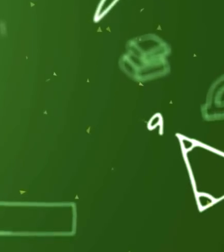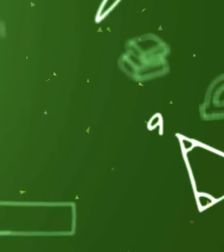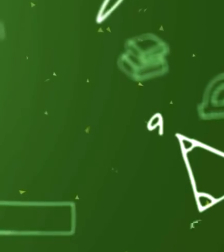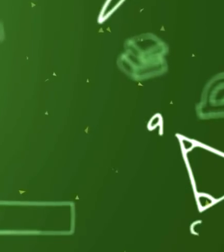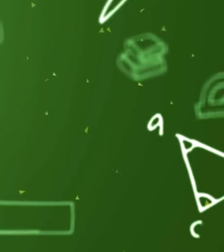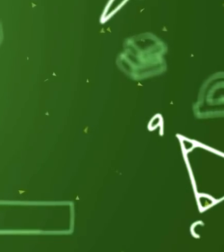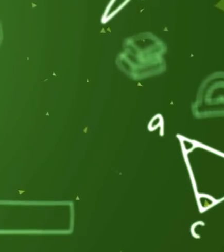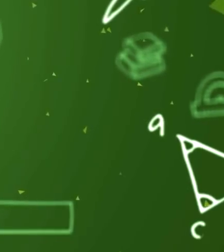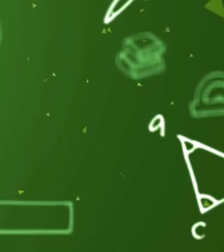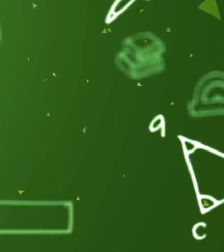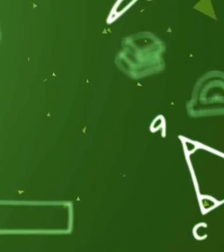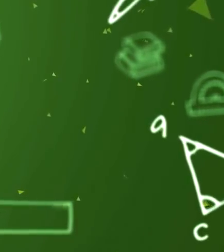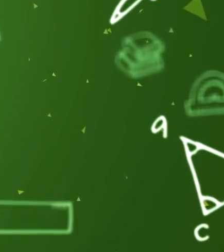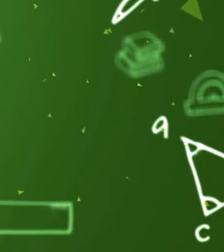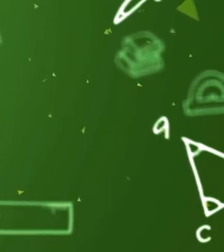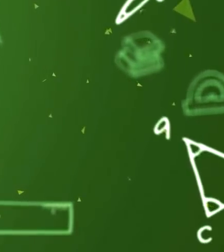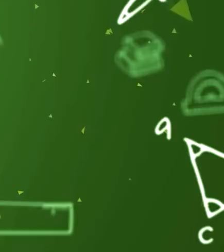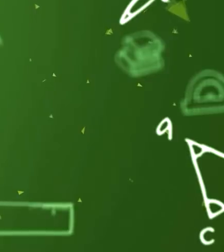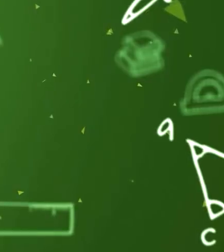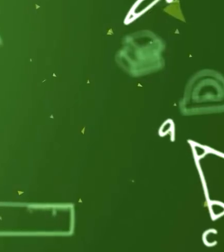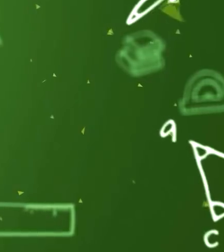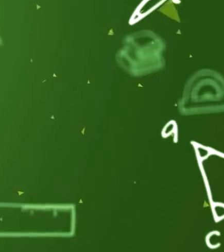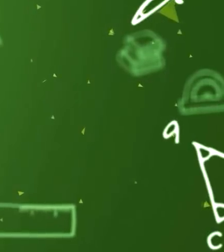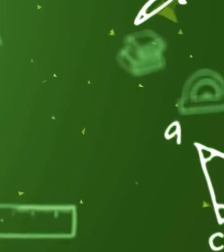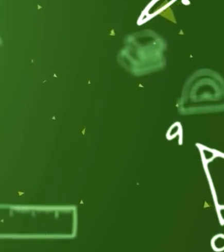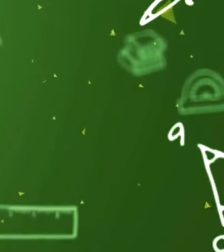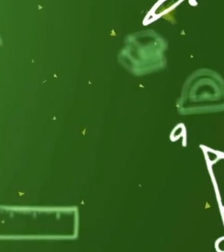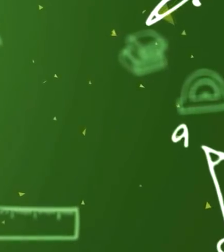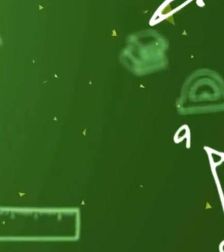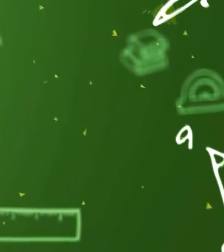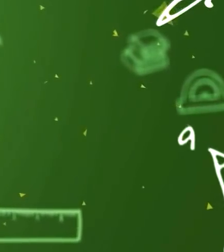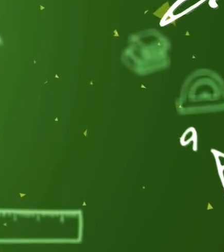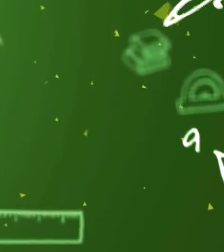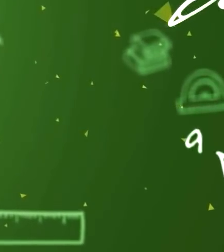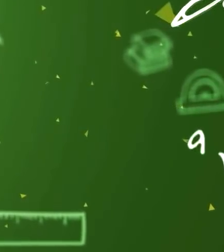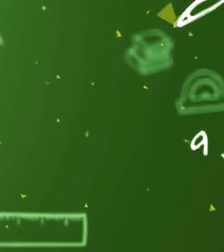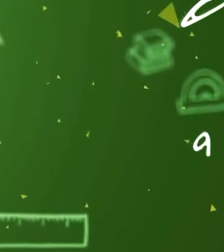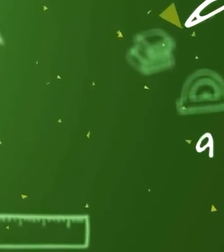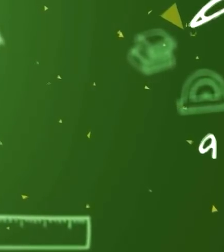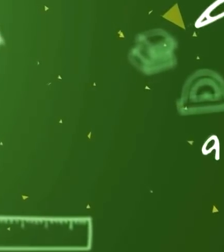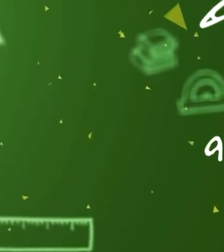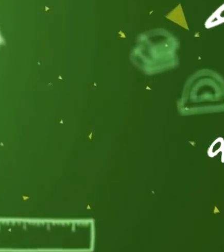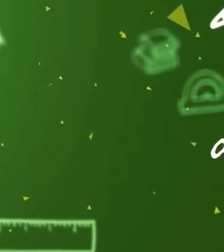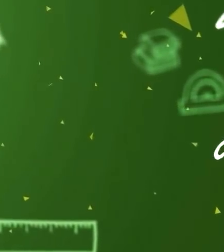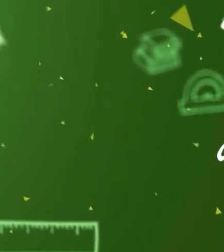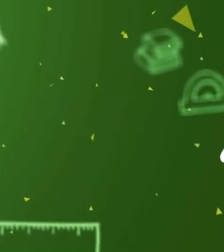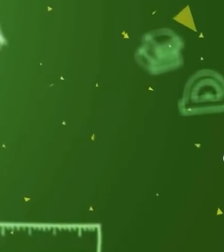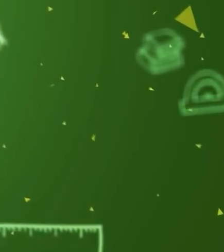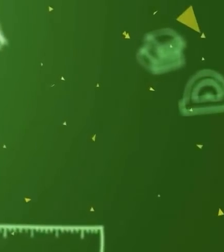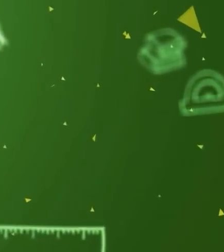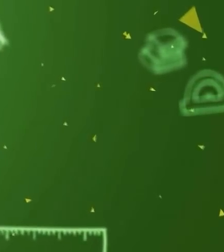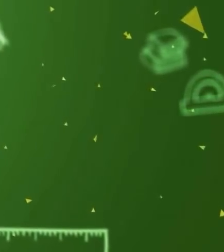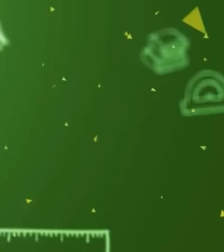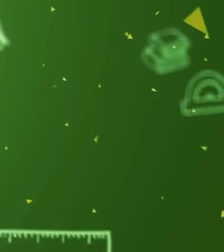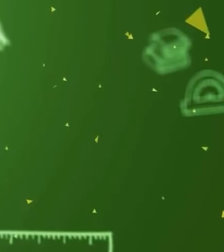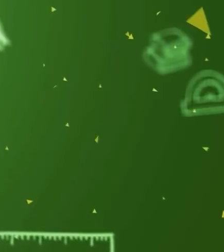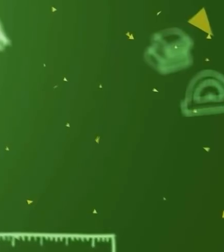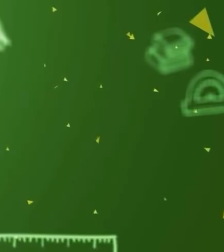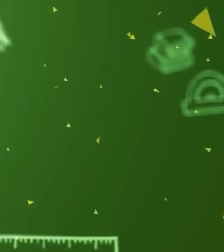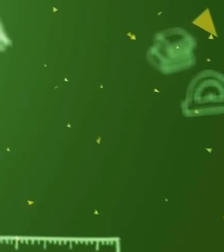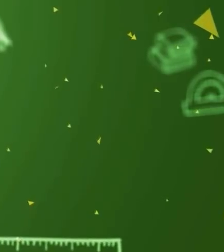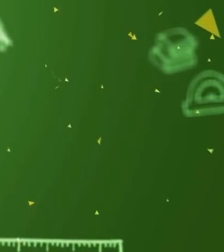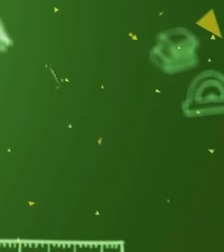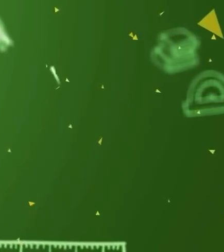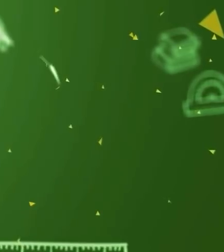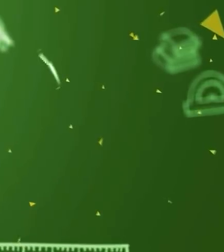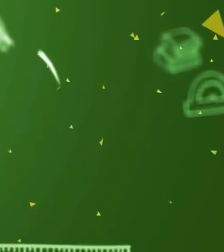Olá, tudo bem? Hoje, no programa Libras em Casa, nós